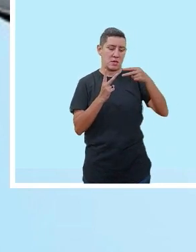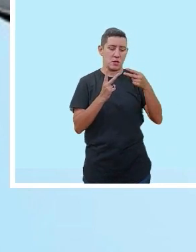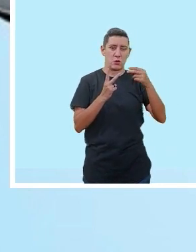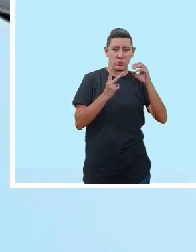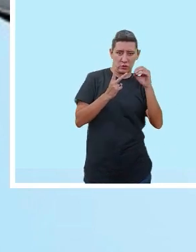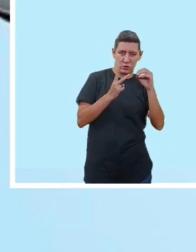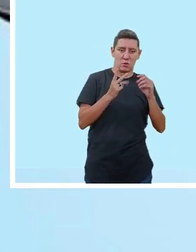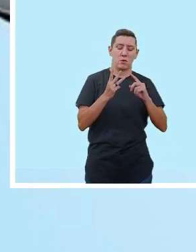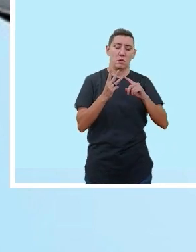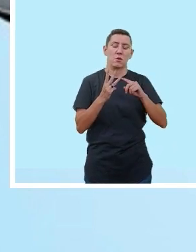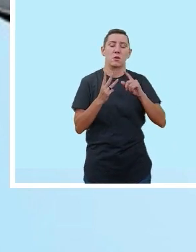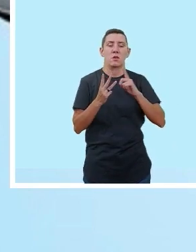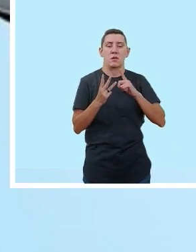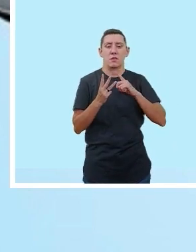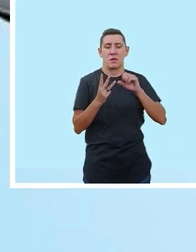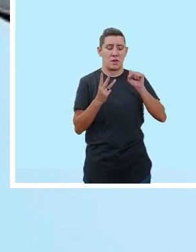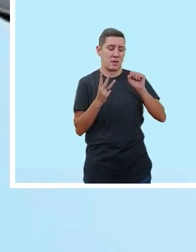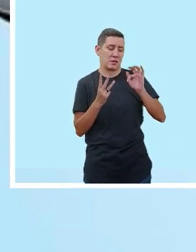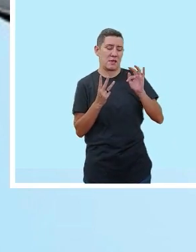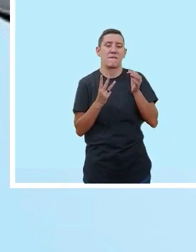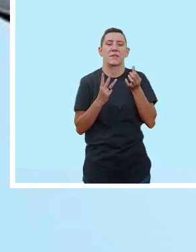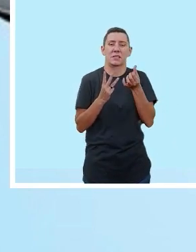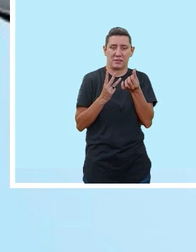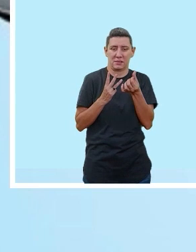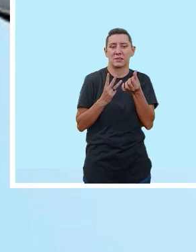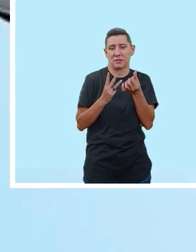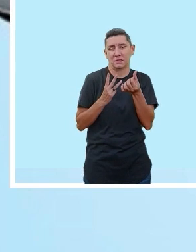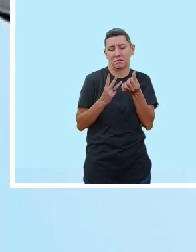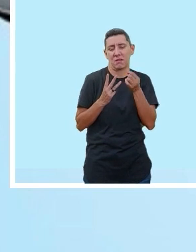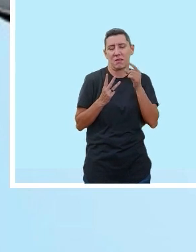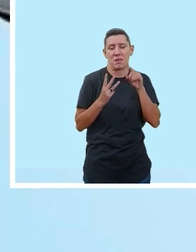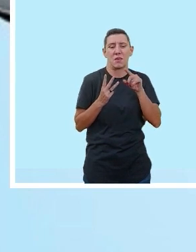temos os SFCs, que são os gases